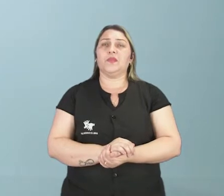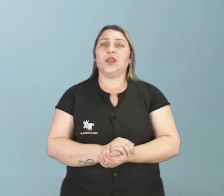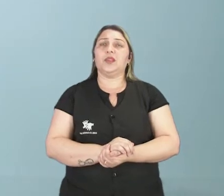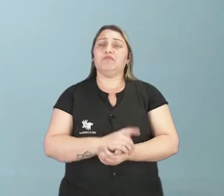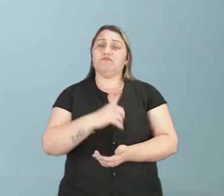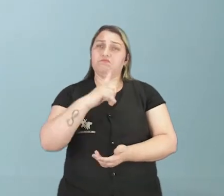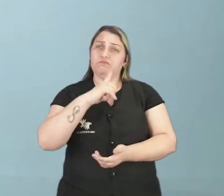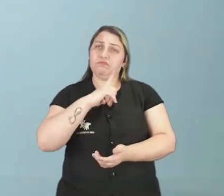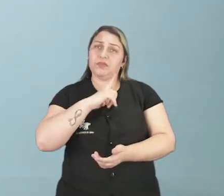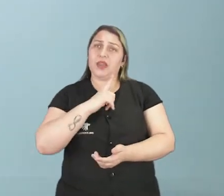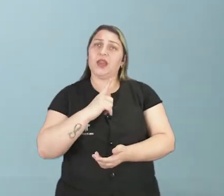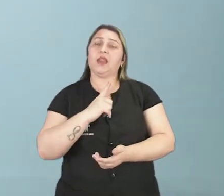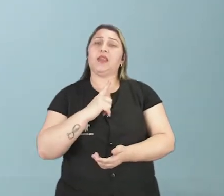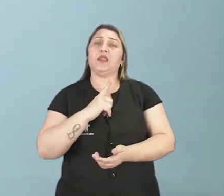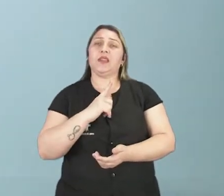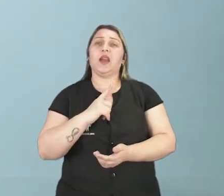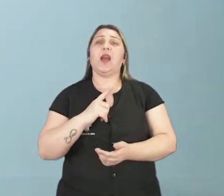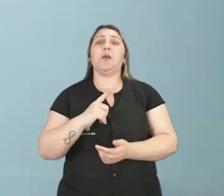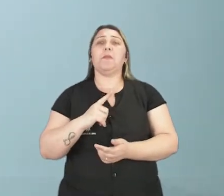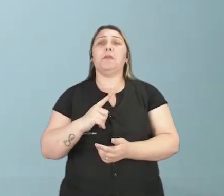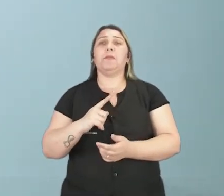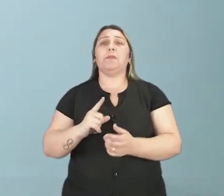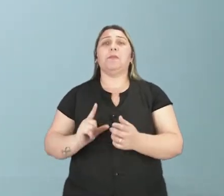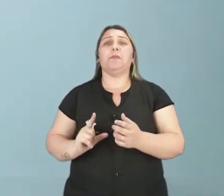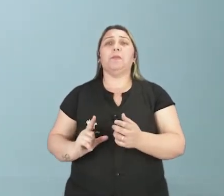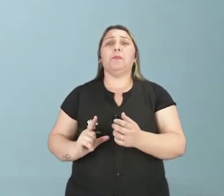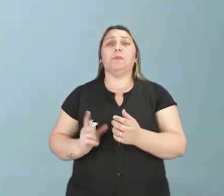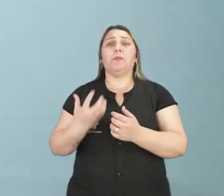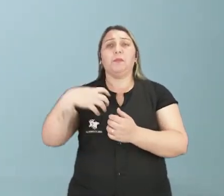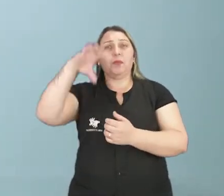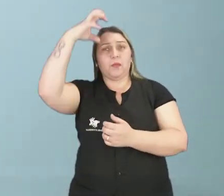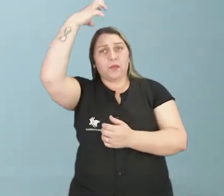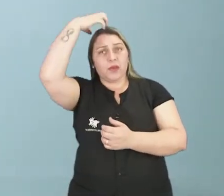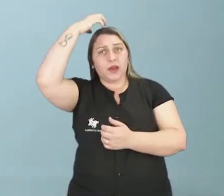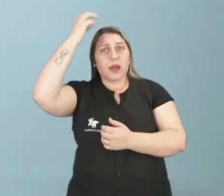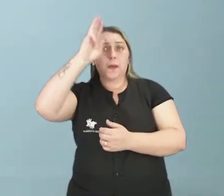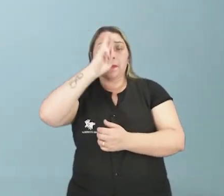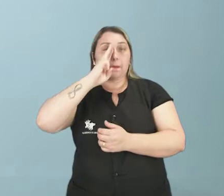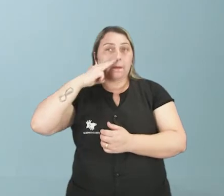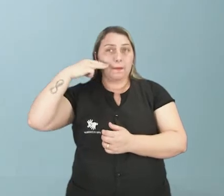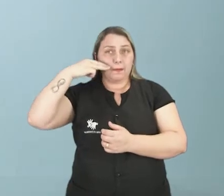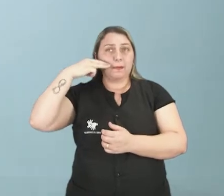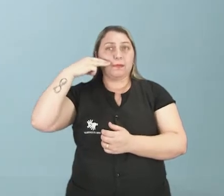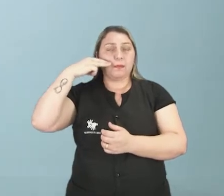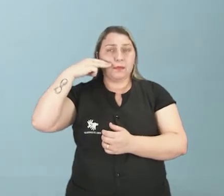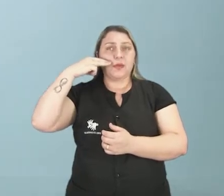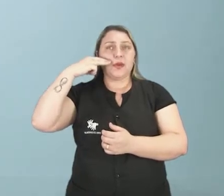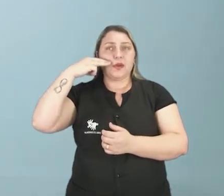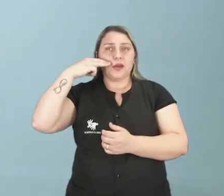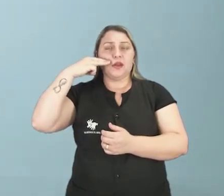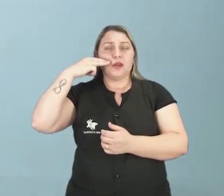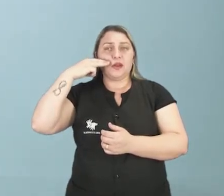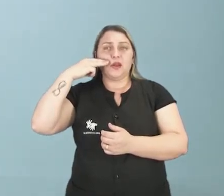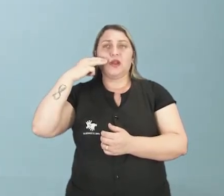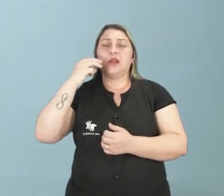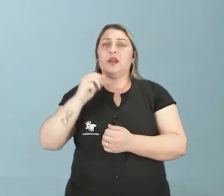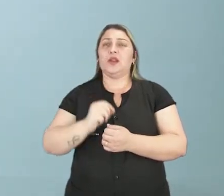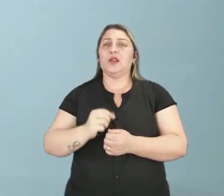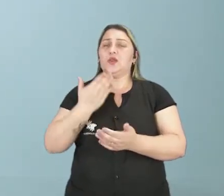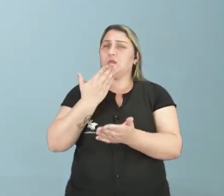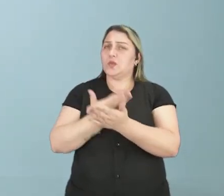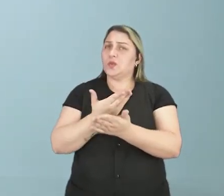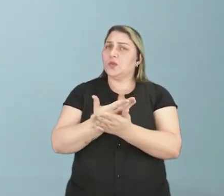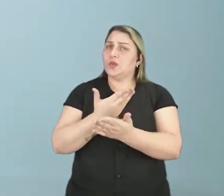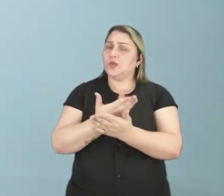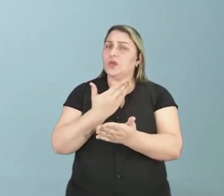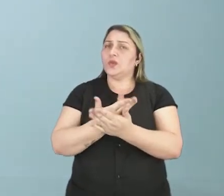eles criaram para se opor à monarquia. E Karl Marx foi o grande crítico, porque ele